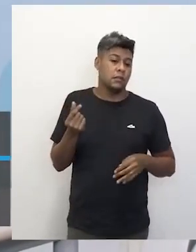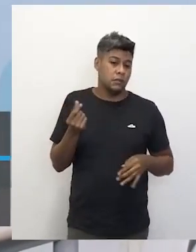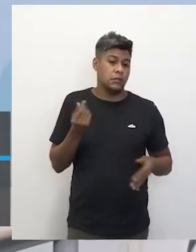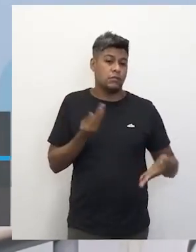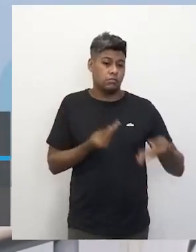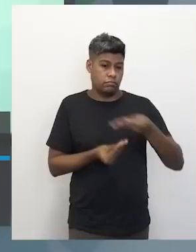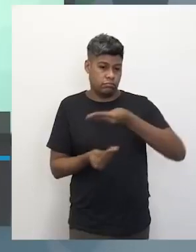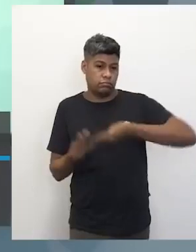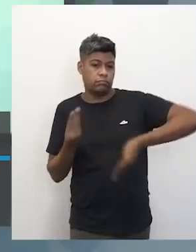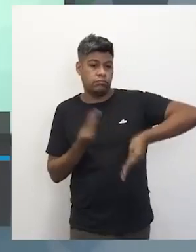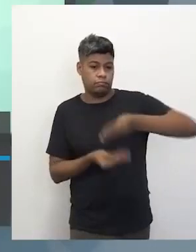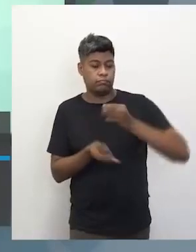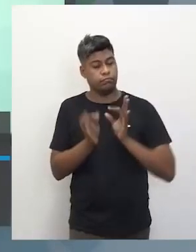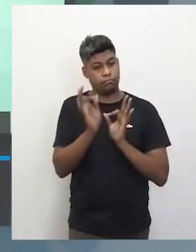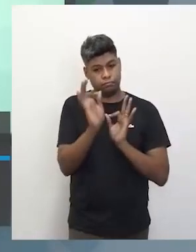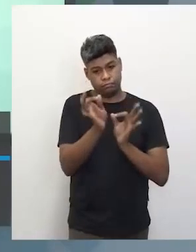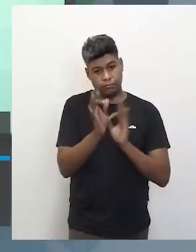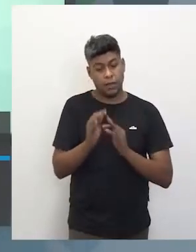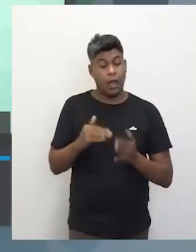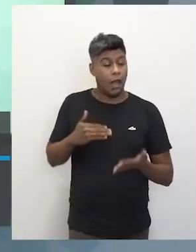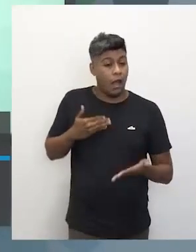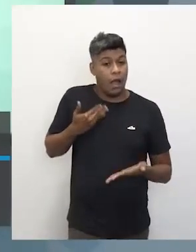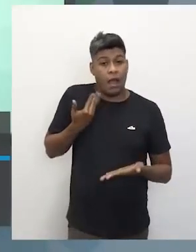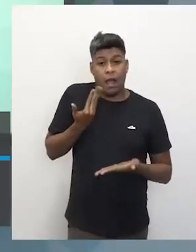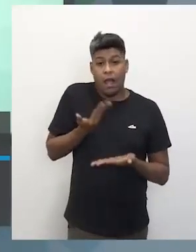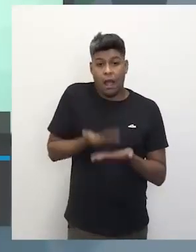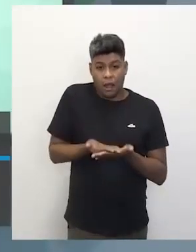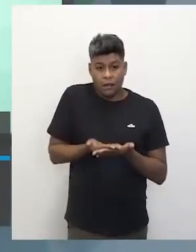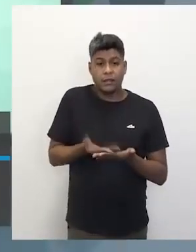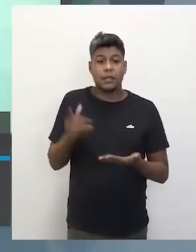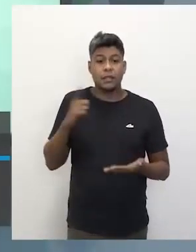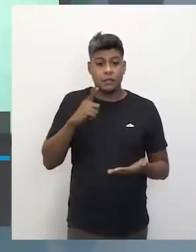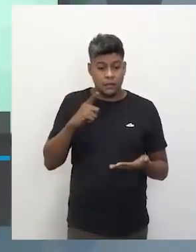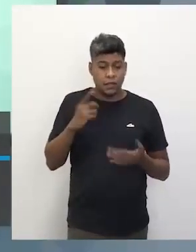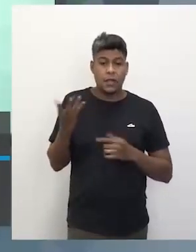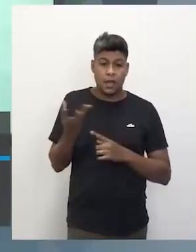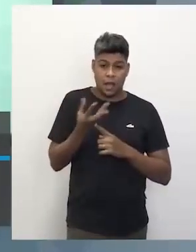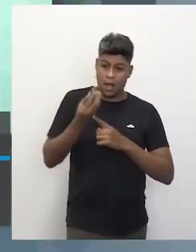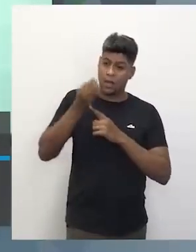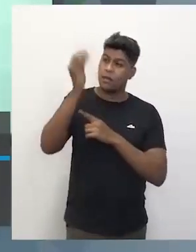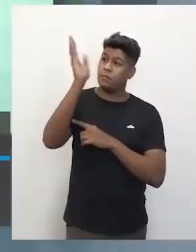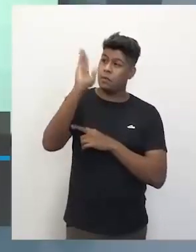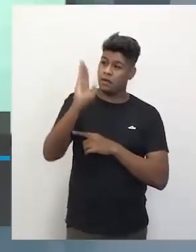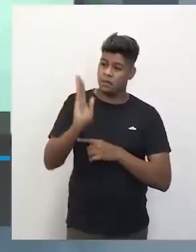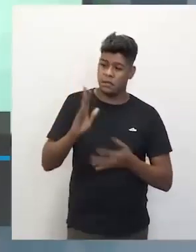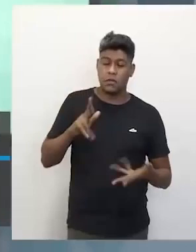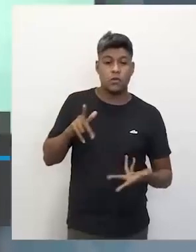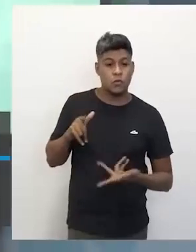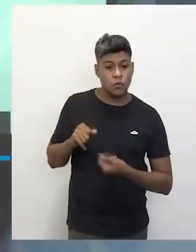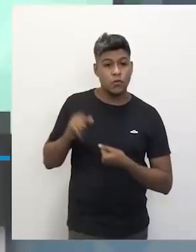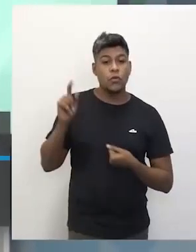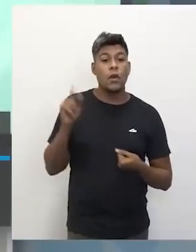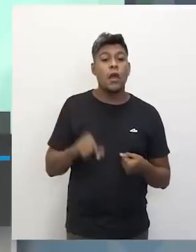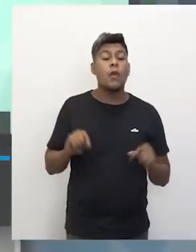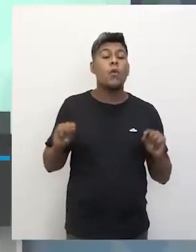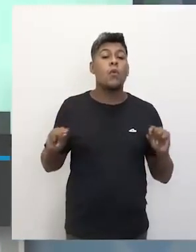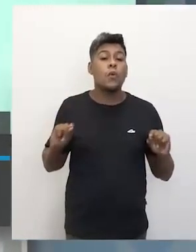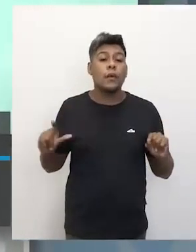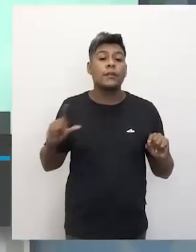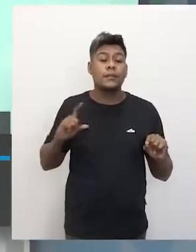troca. Exato, gente. E assim, até hoje, né, nós temos o mercado de arte aqui no Brasil e no mundo todo, ele é um mercado que ele